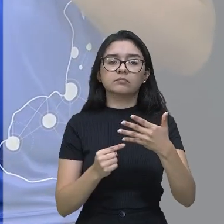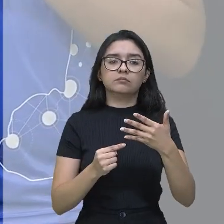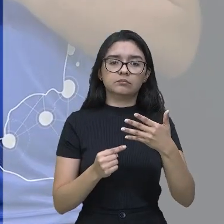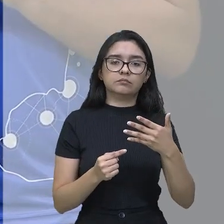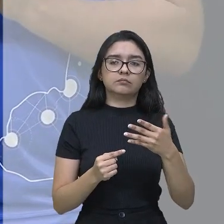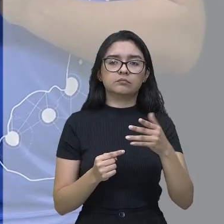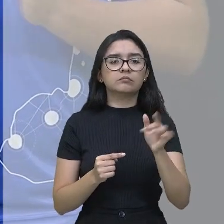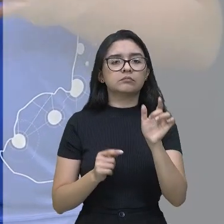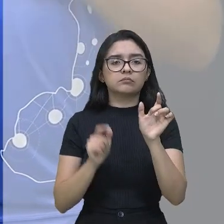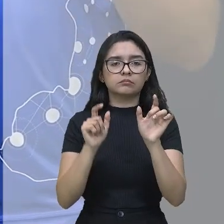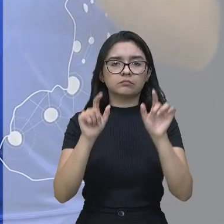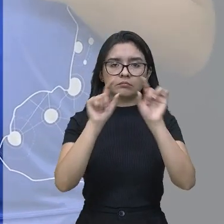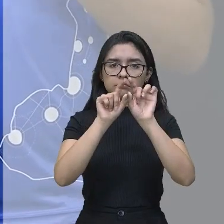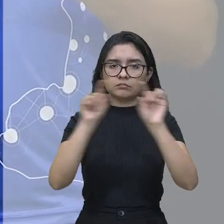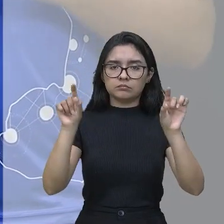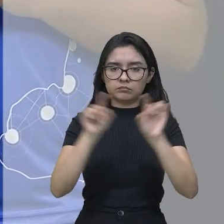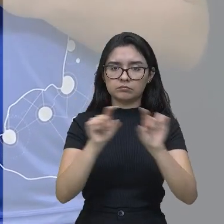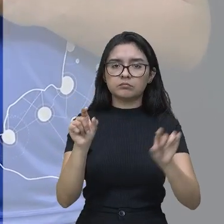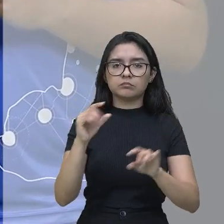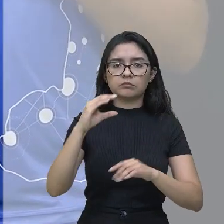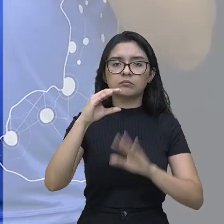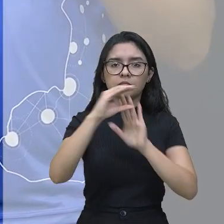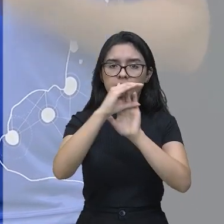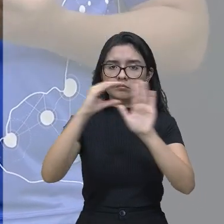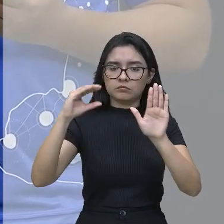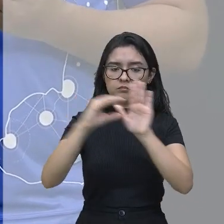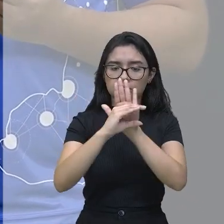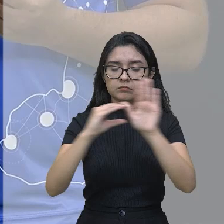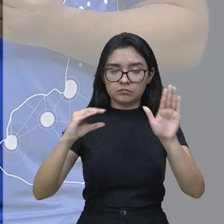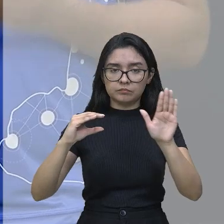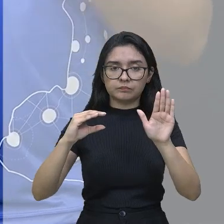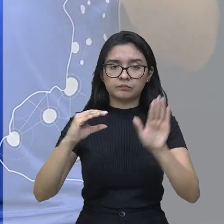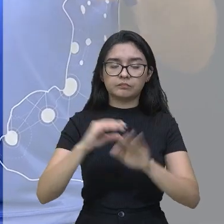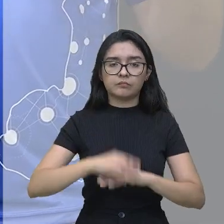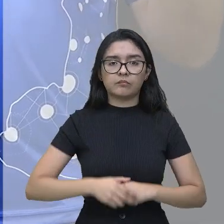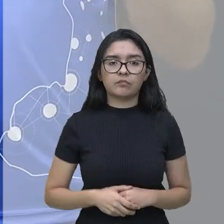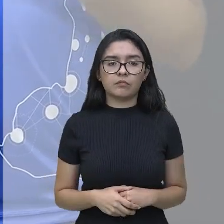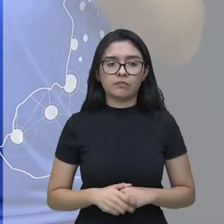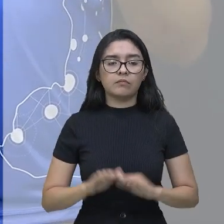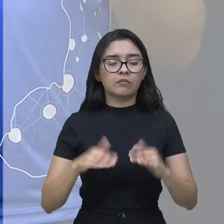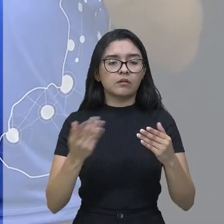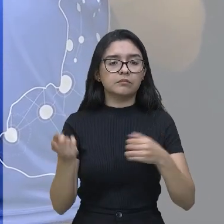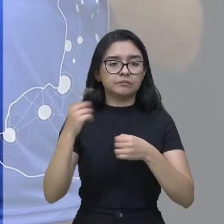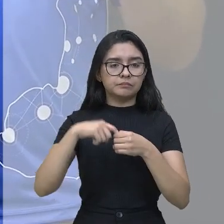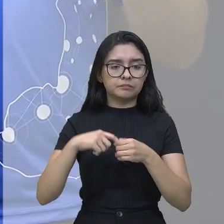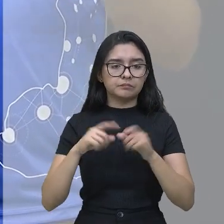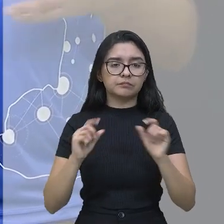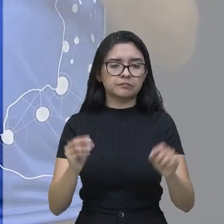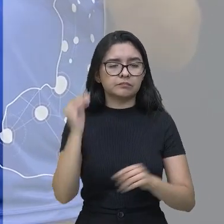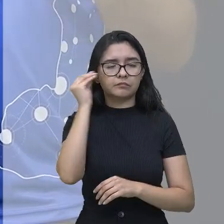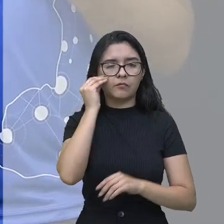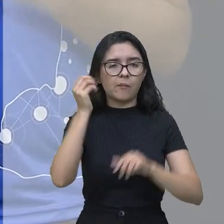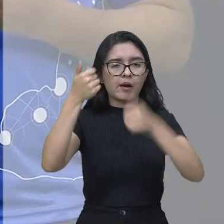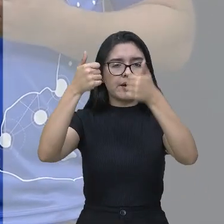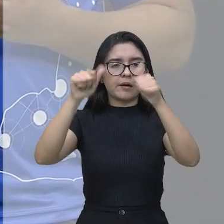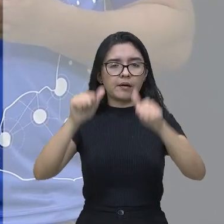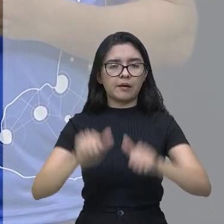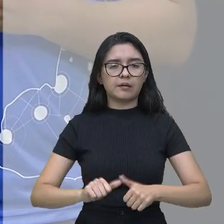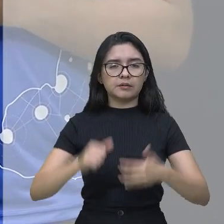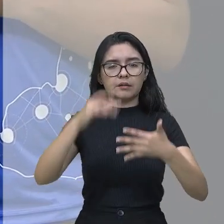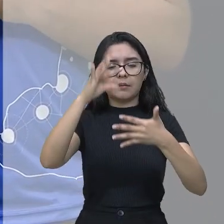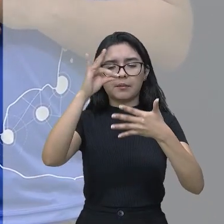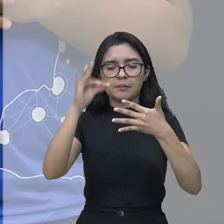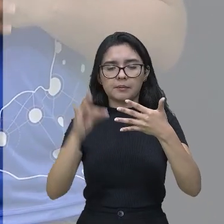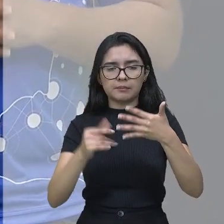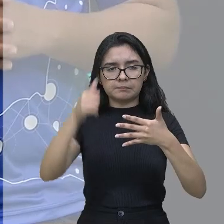acaba ali delimitando o tamanho desse versos Ok então Vamos retomar esse poema vamos analisar ele um pouquinho mais a fundo